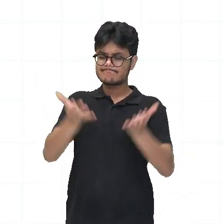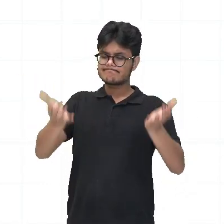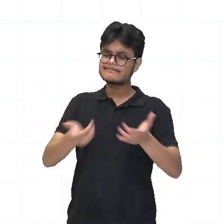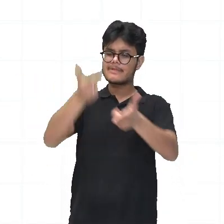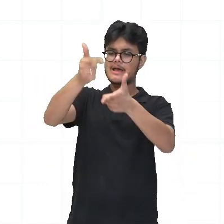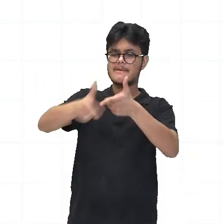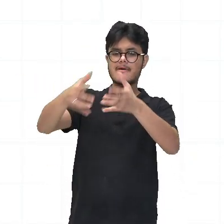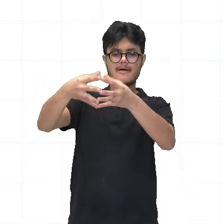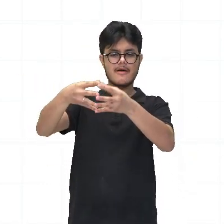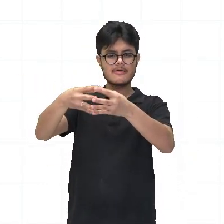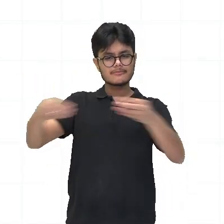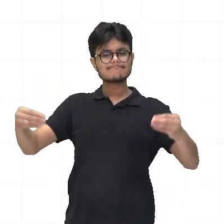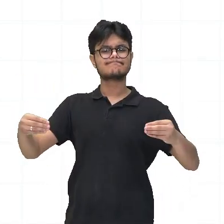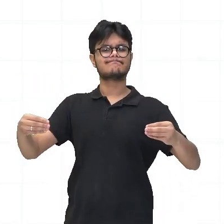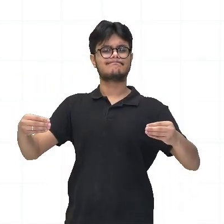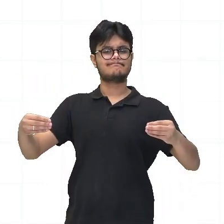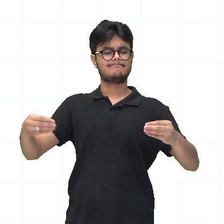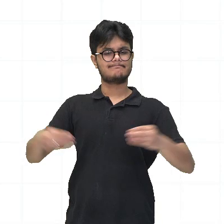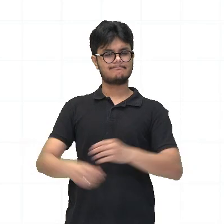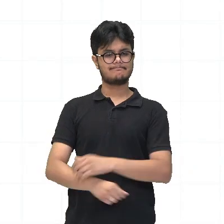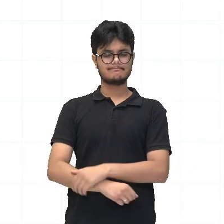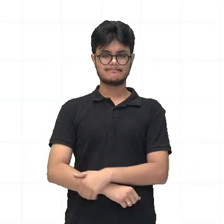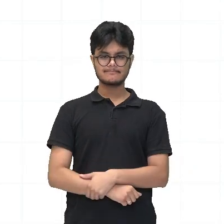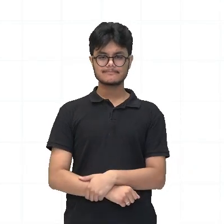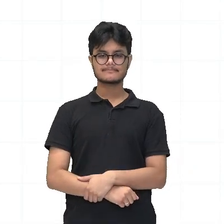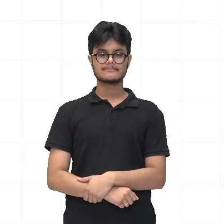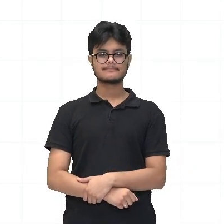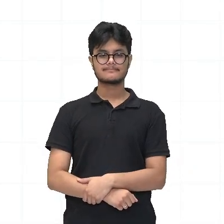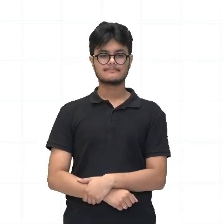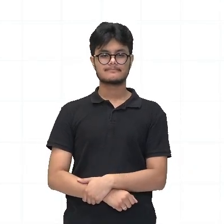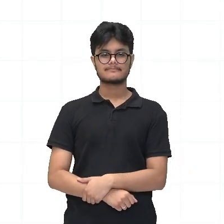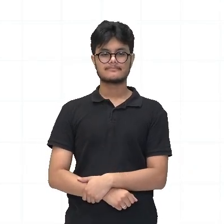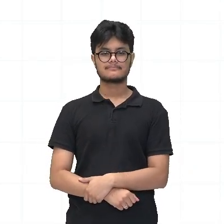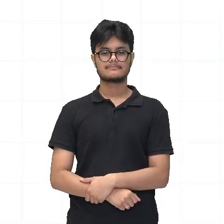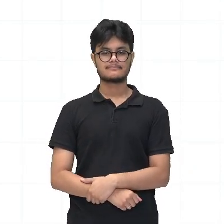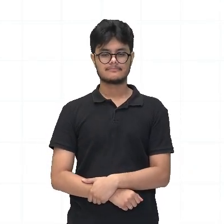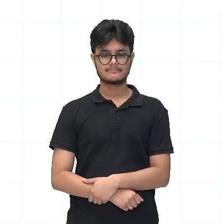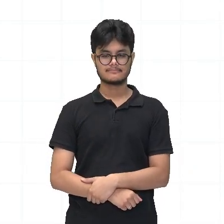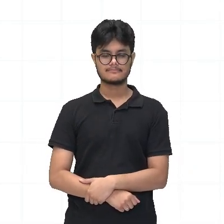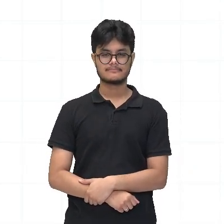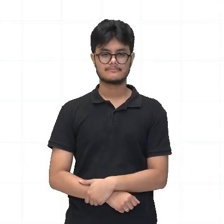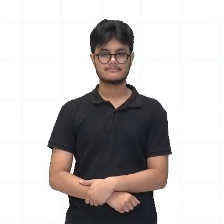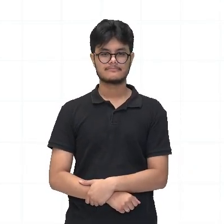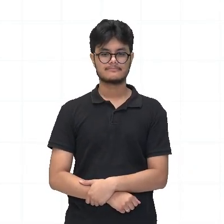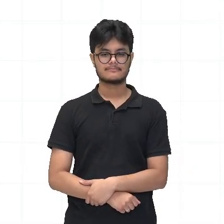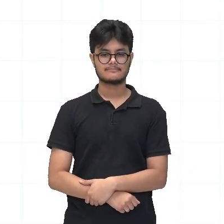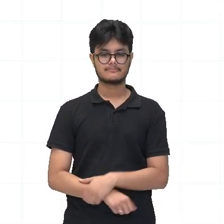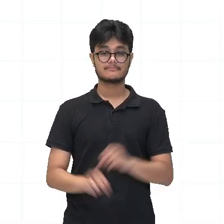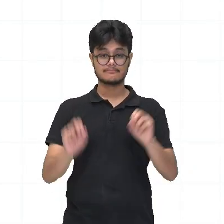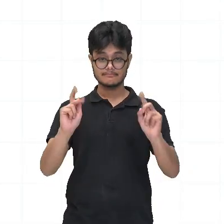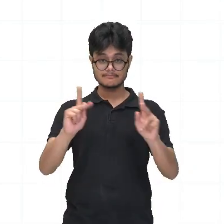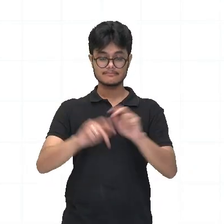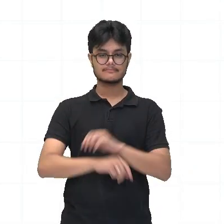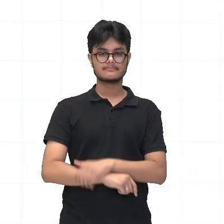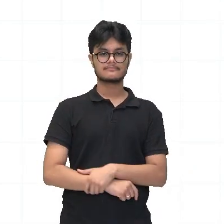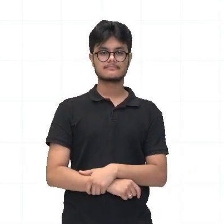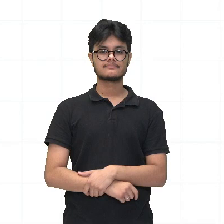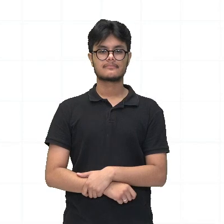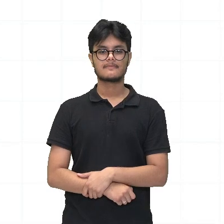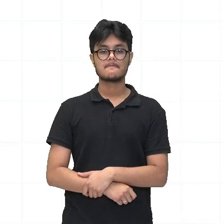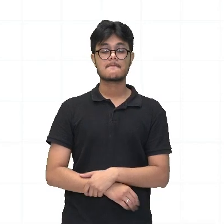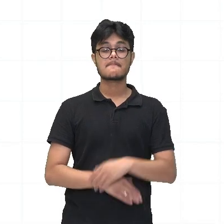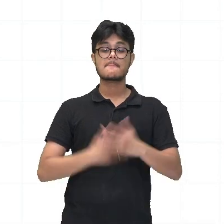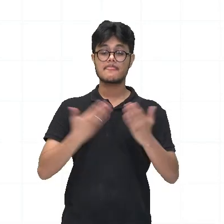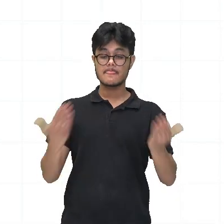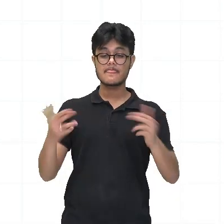engajar em ações para solucionar esses problemas, certo? E é para isso